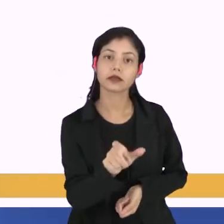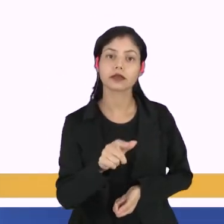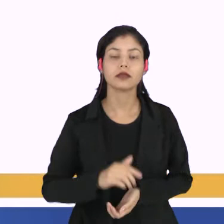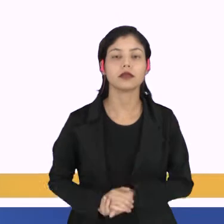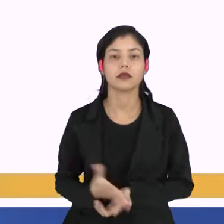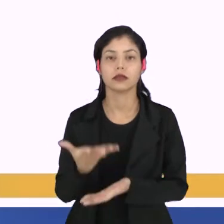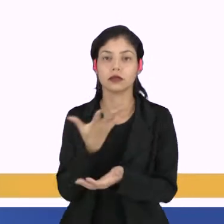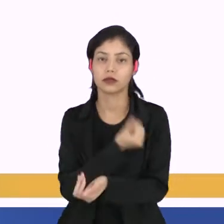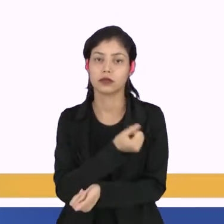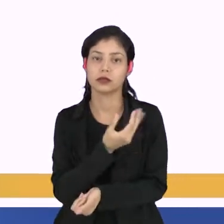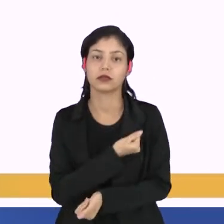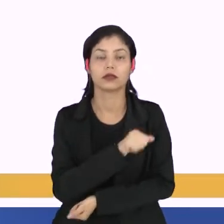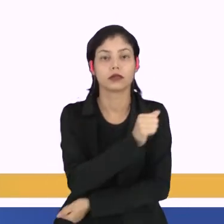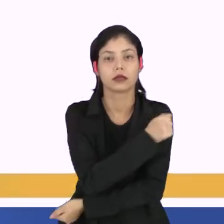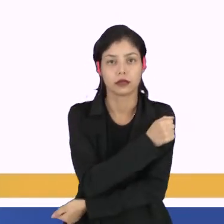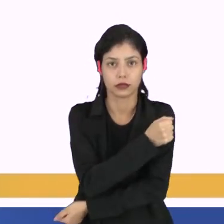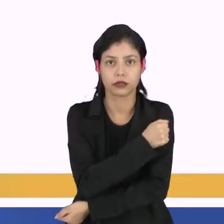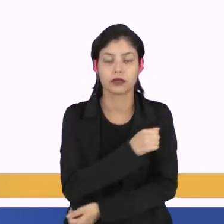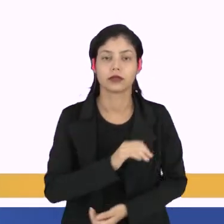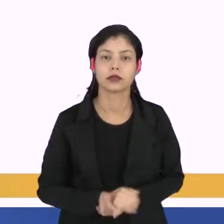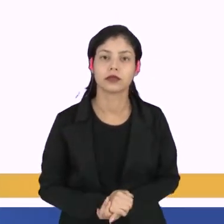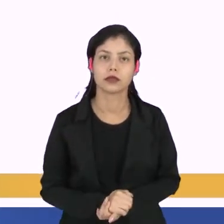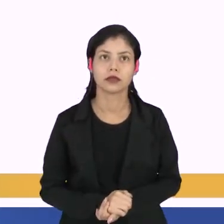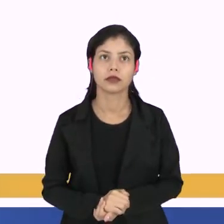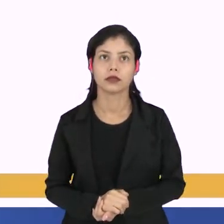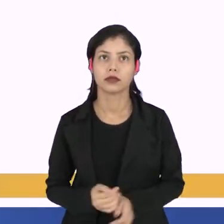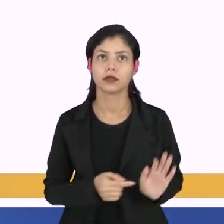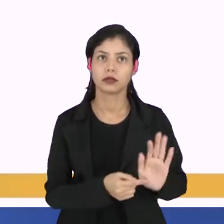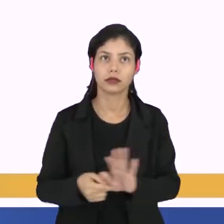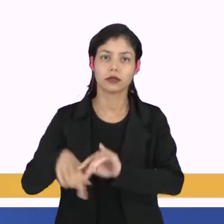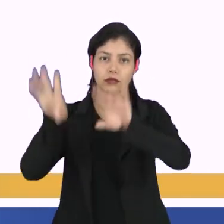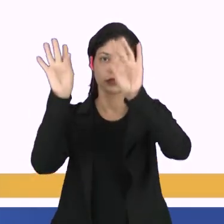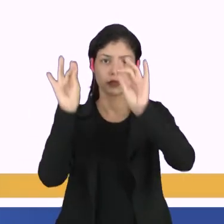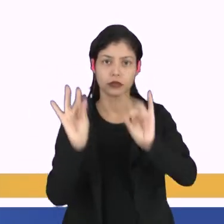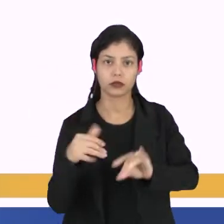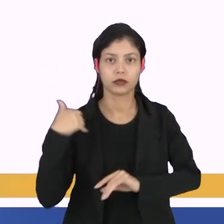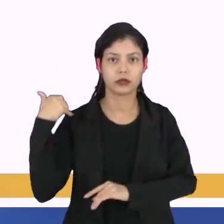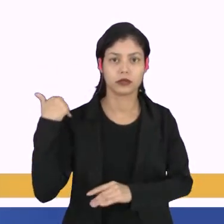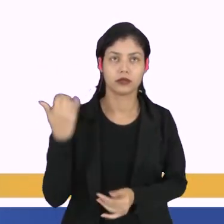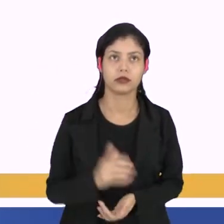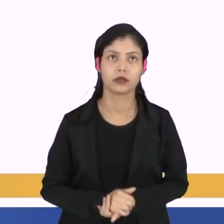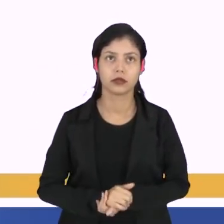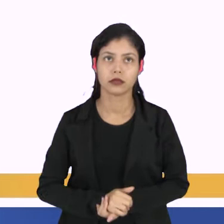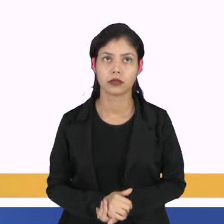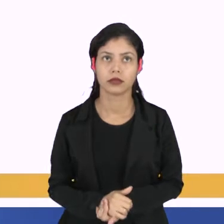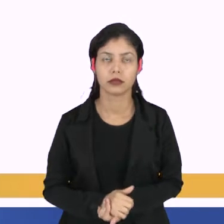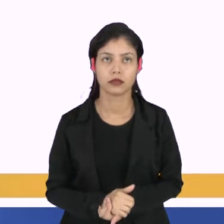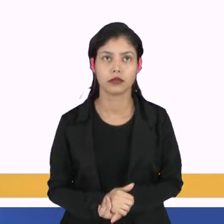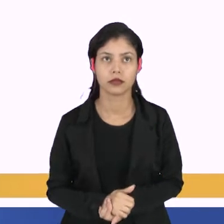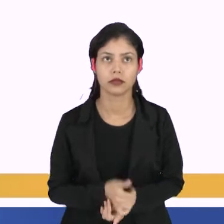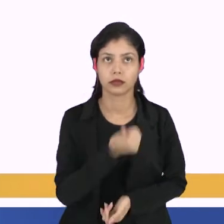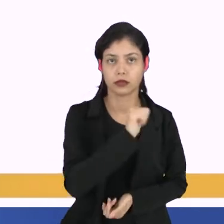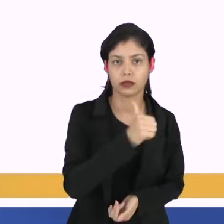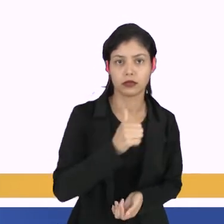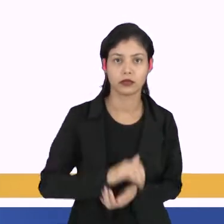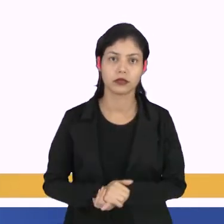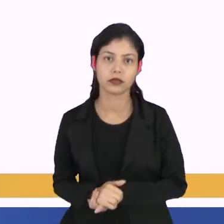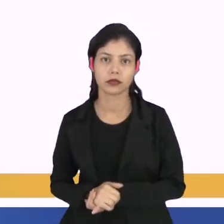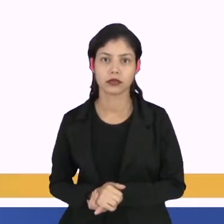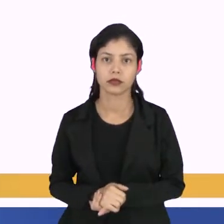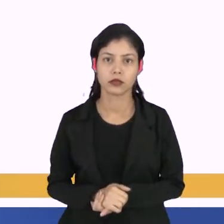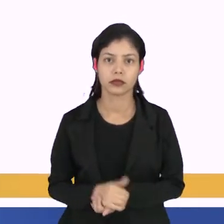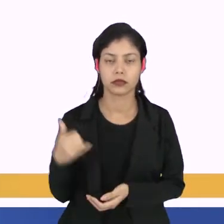número de aluno que representa cada idade. Por exemplo, com 11 anos de idade,